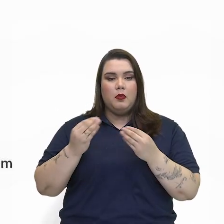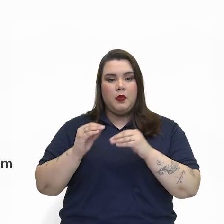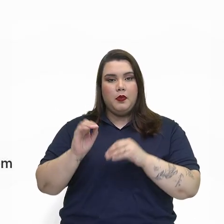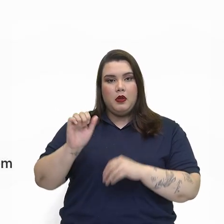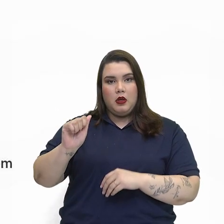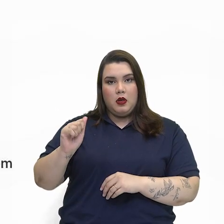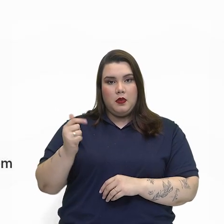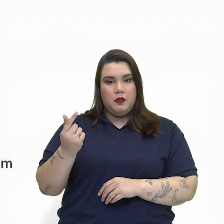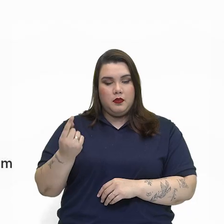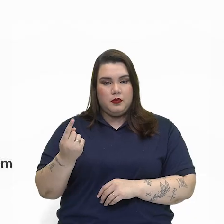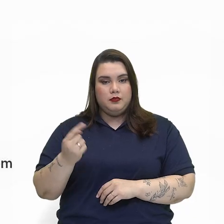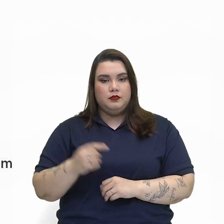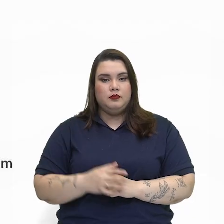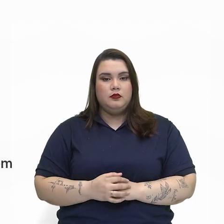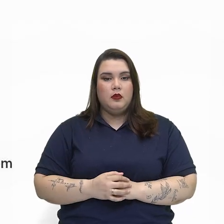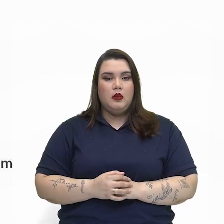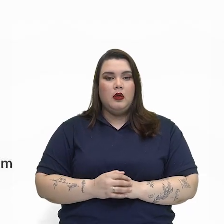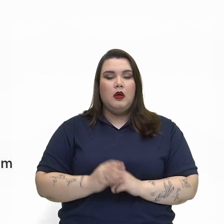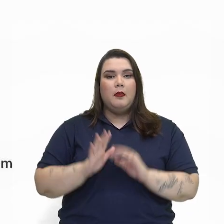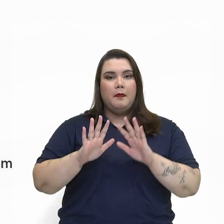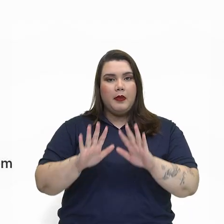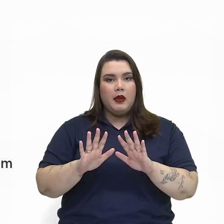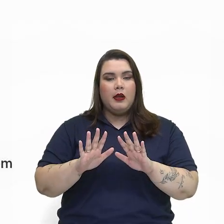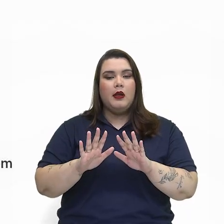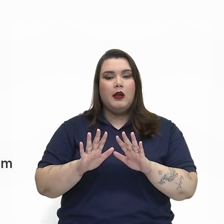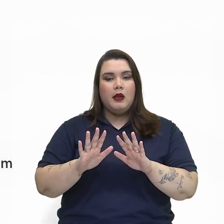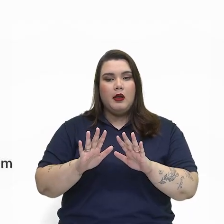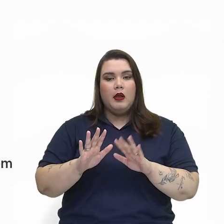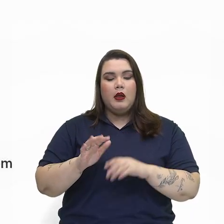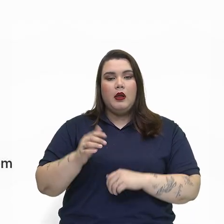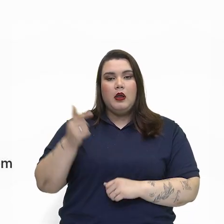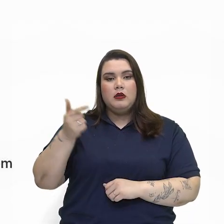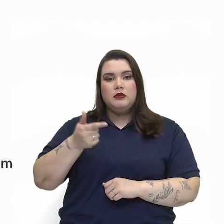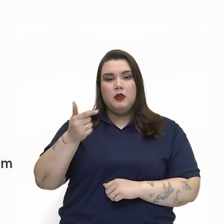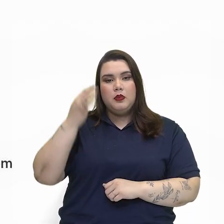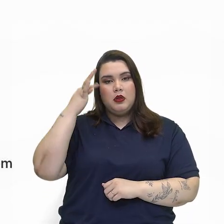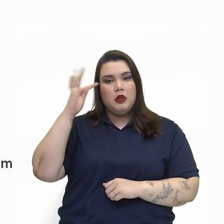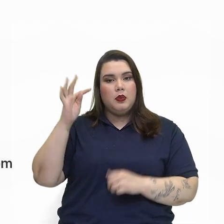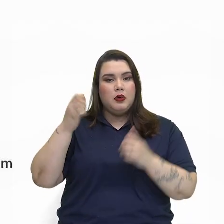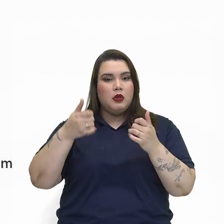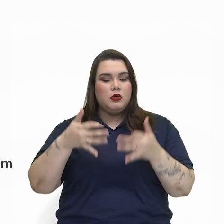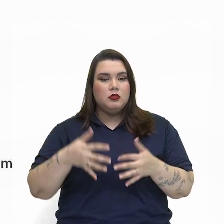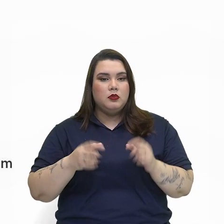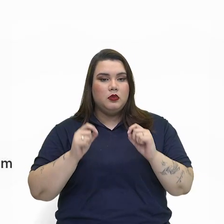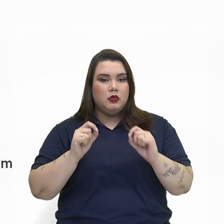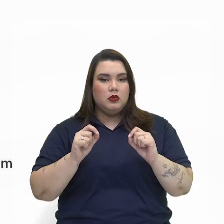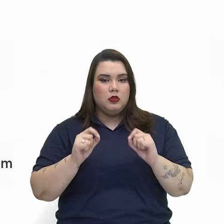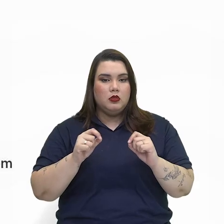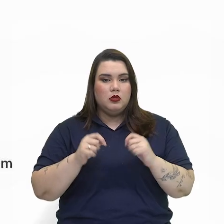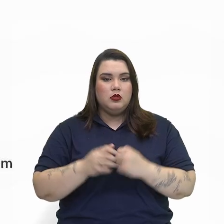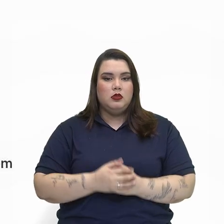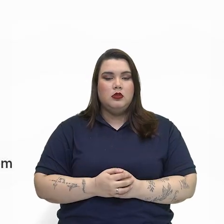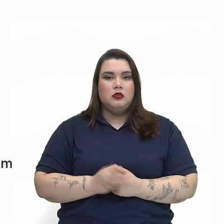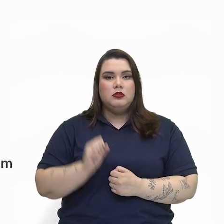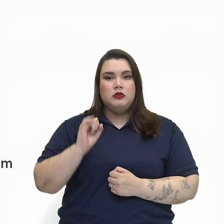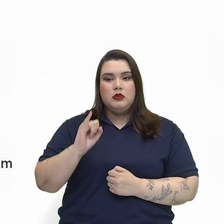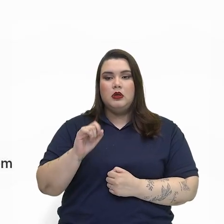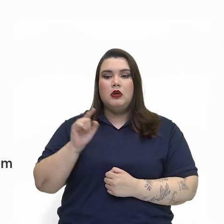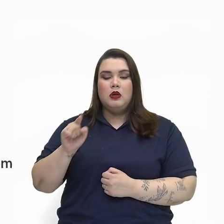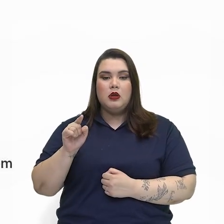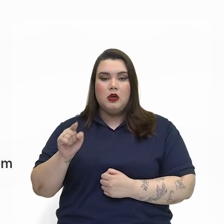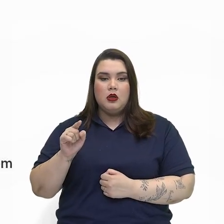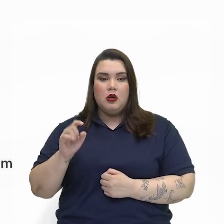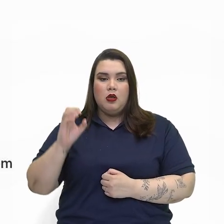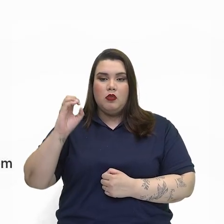1. Mesmo que ele aí, como a segunda lei de Kepler diz o quê? Diz que se ele se